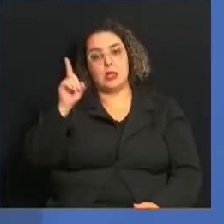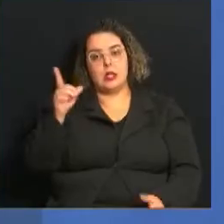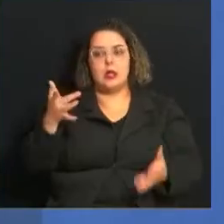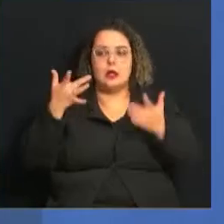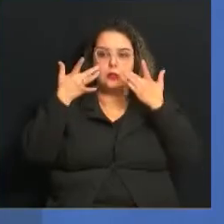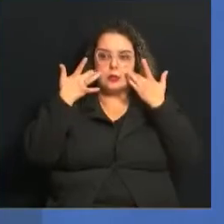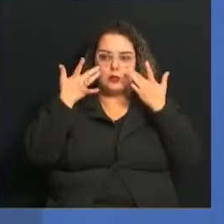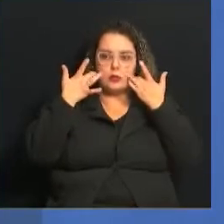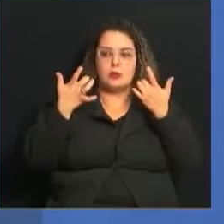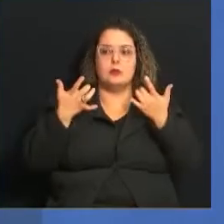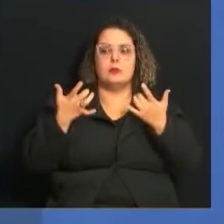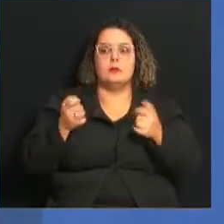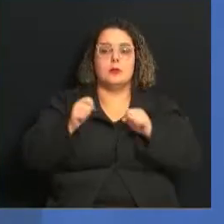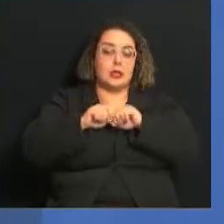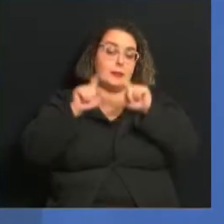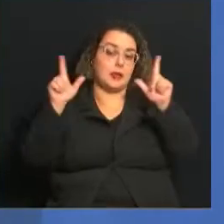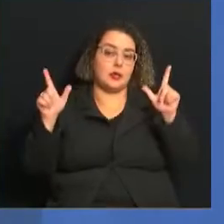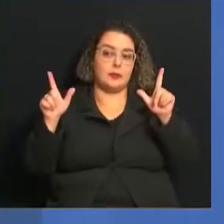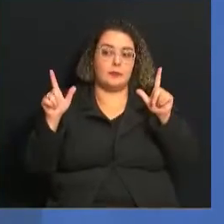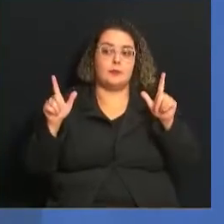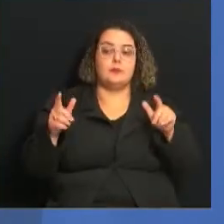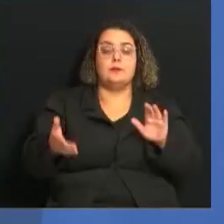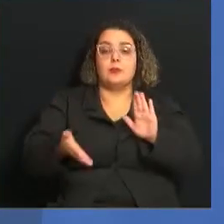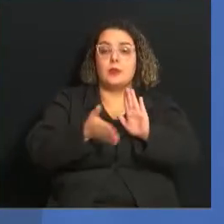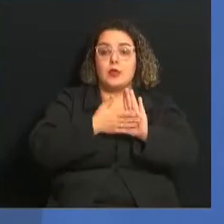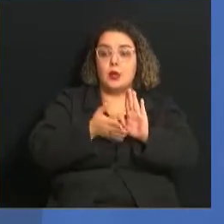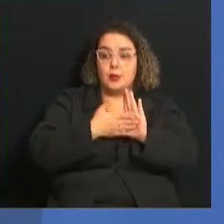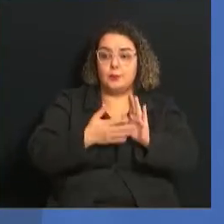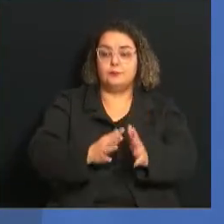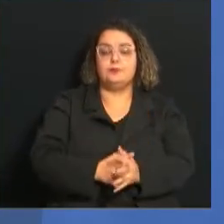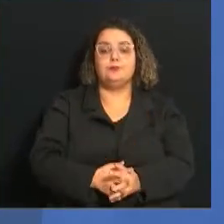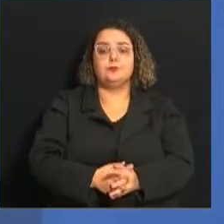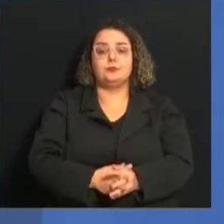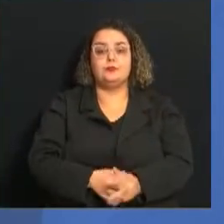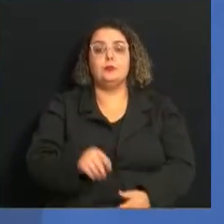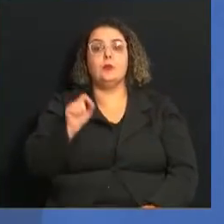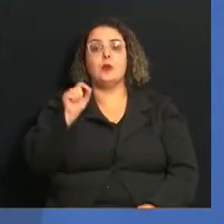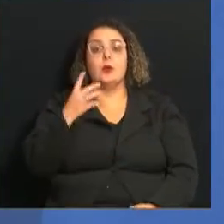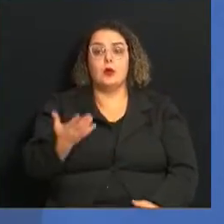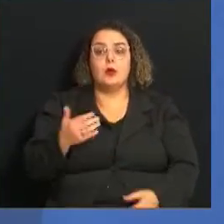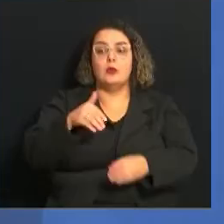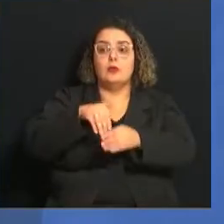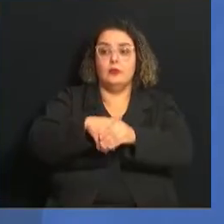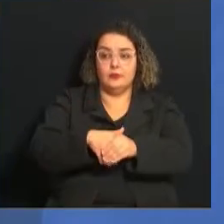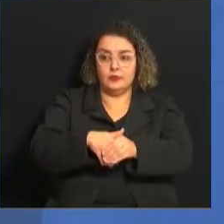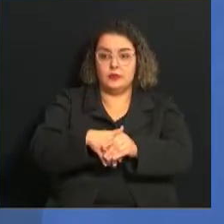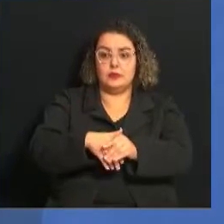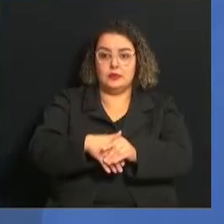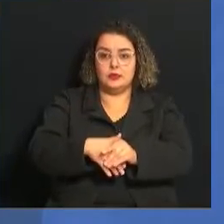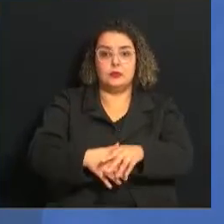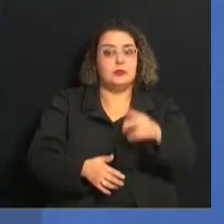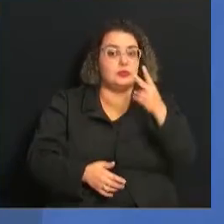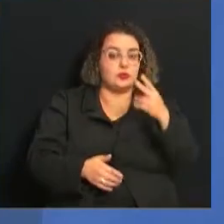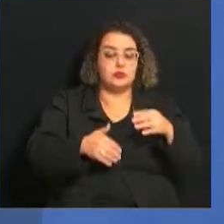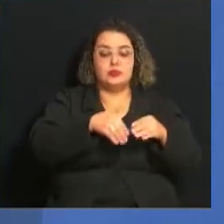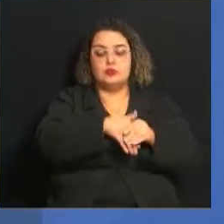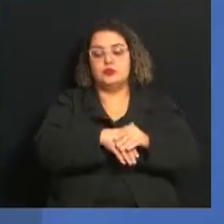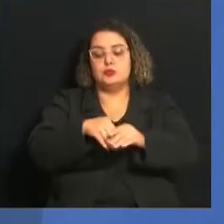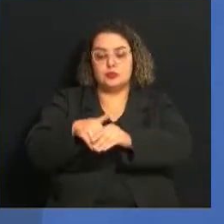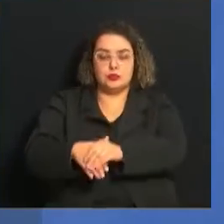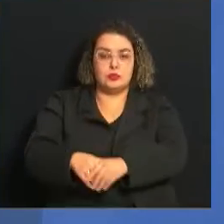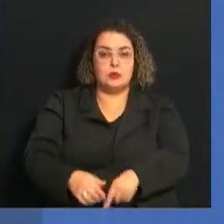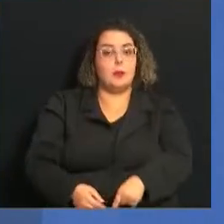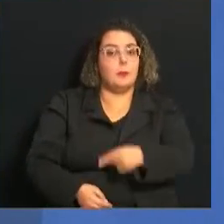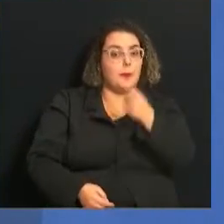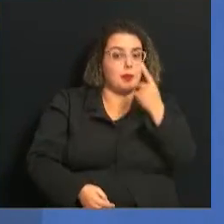Bento Quirino pela manhã. A proposta é justamente votar em 2 votações, ou seja, primeiro e